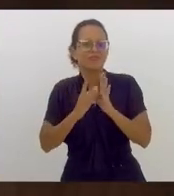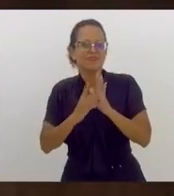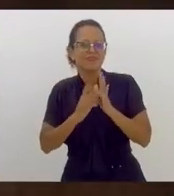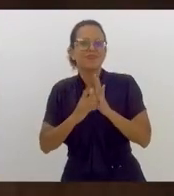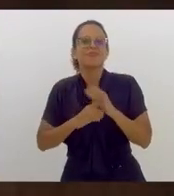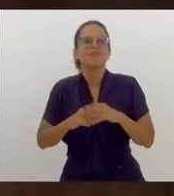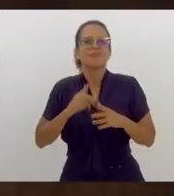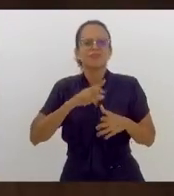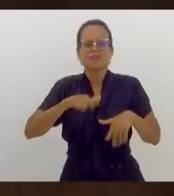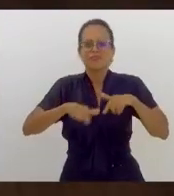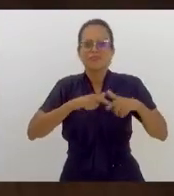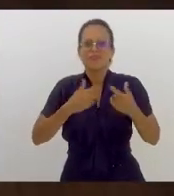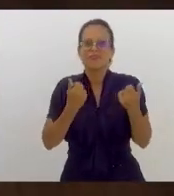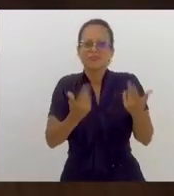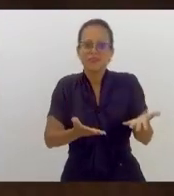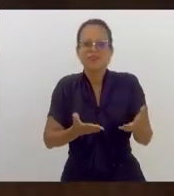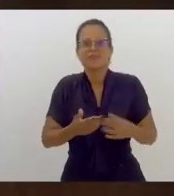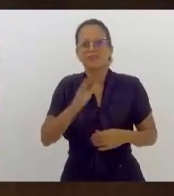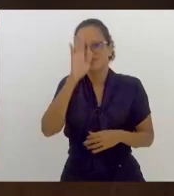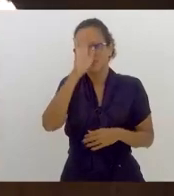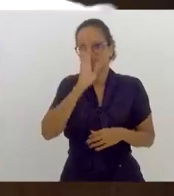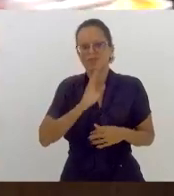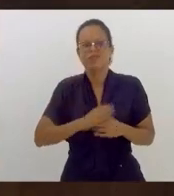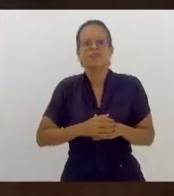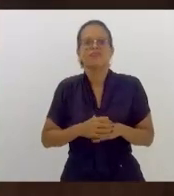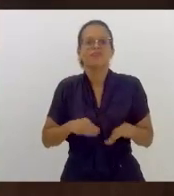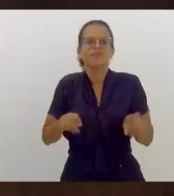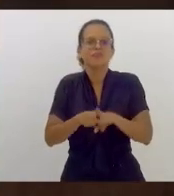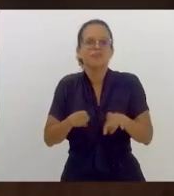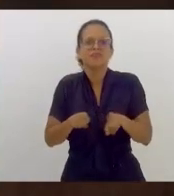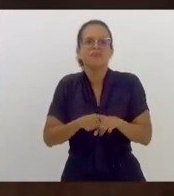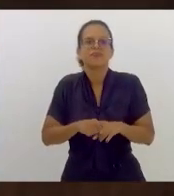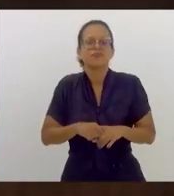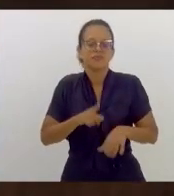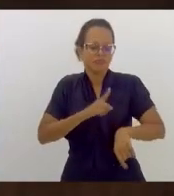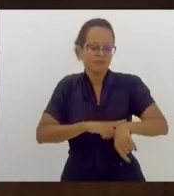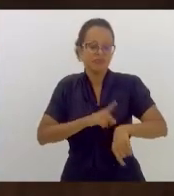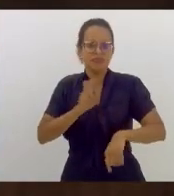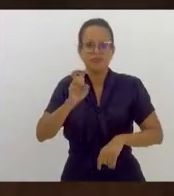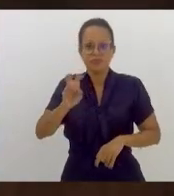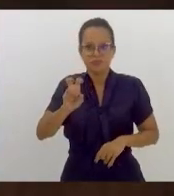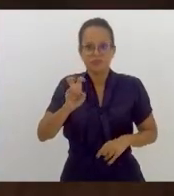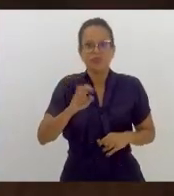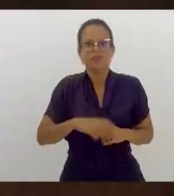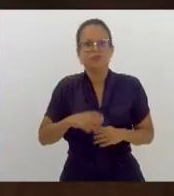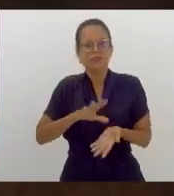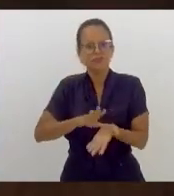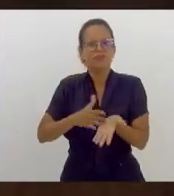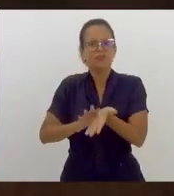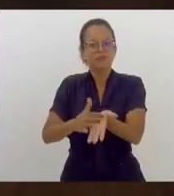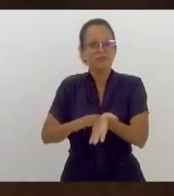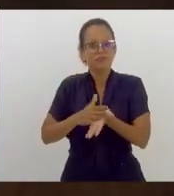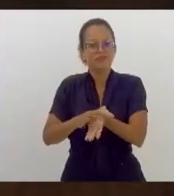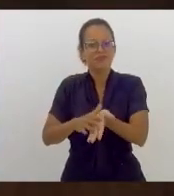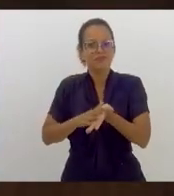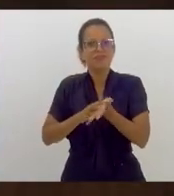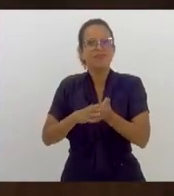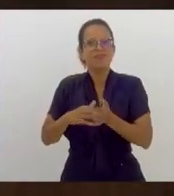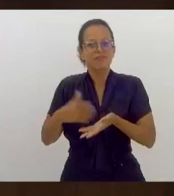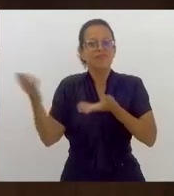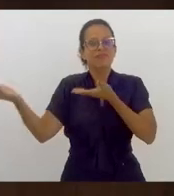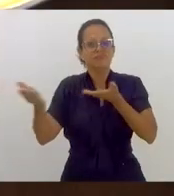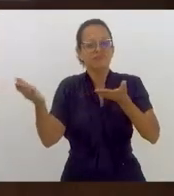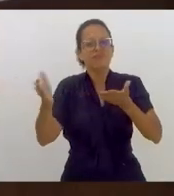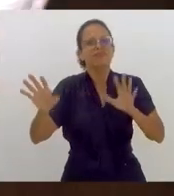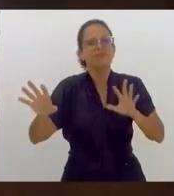diversos serviços sendo oferecidos, mas também, às 5 da tarde, haverá um samba. Então, chamo a todos e